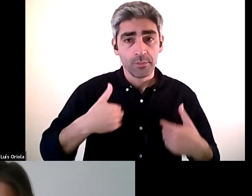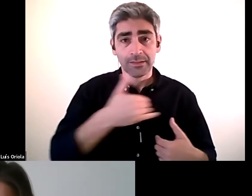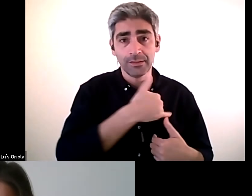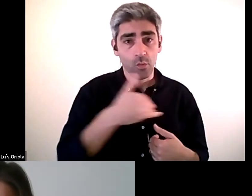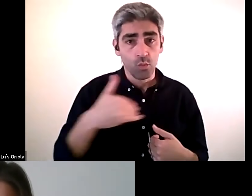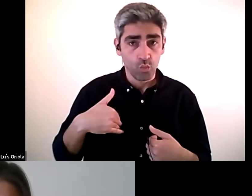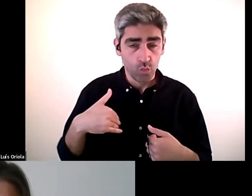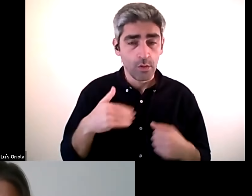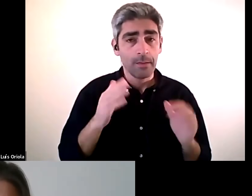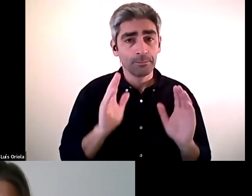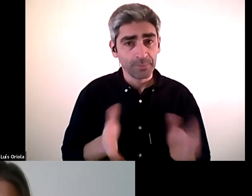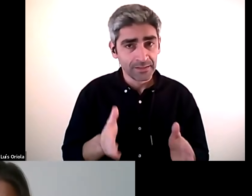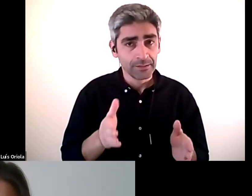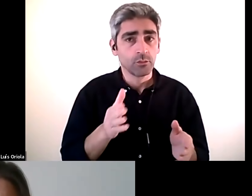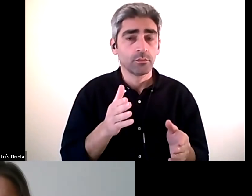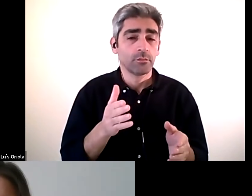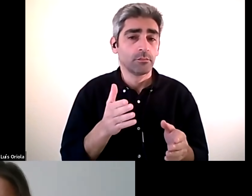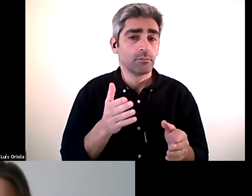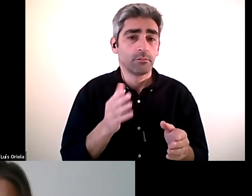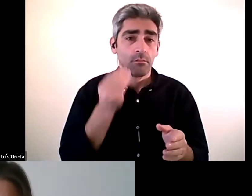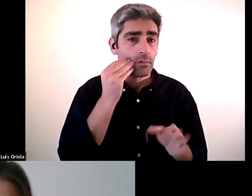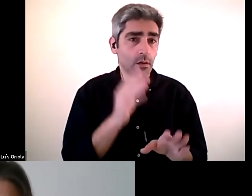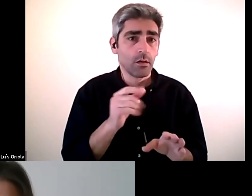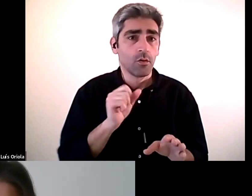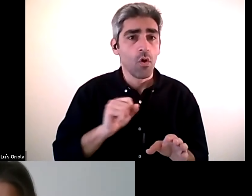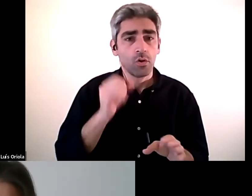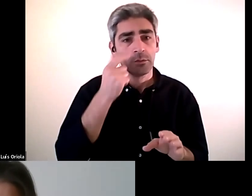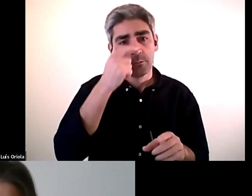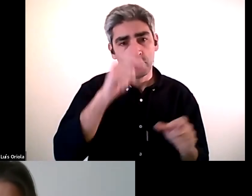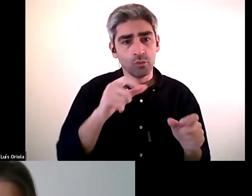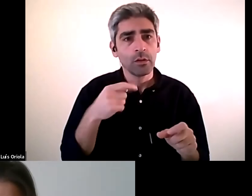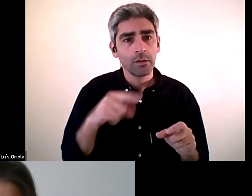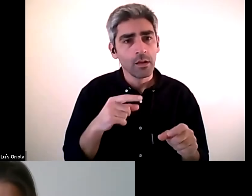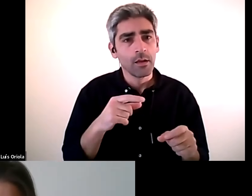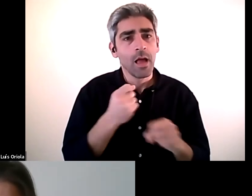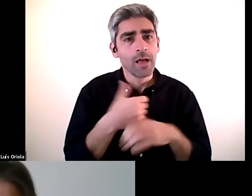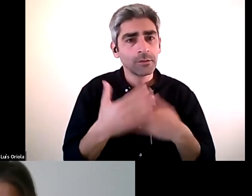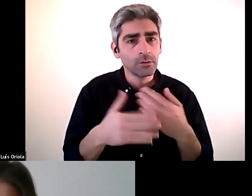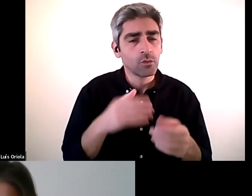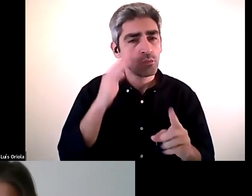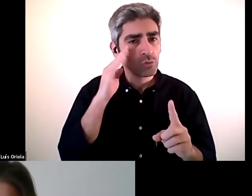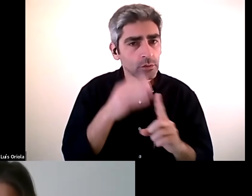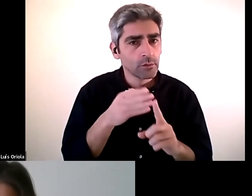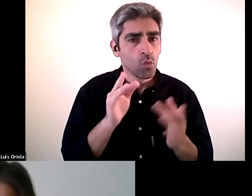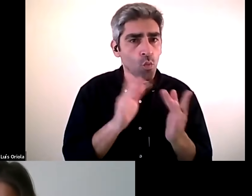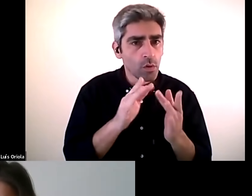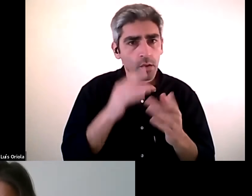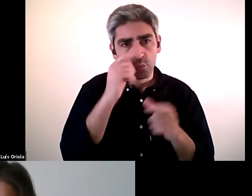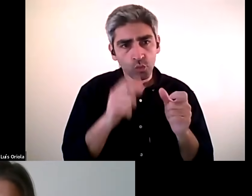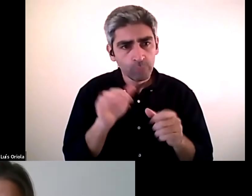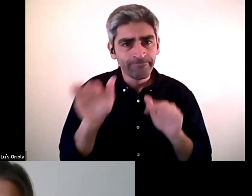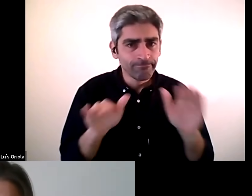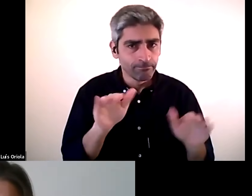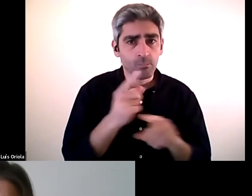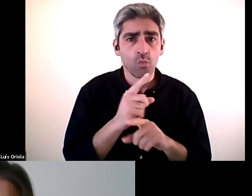saúde precisamos é próprio da nossa espécie, de ter ações mais intencionais de contacto com os outros, porque eles não